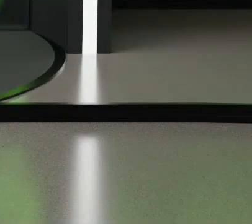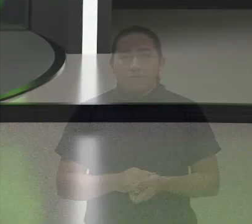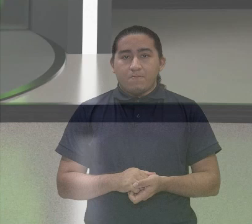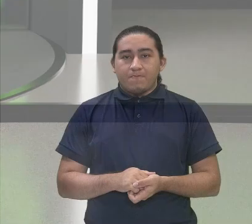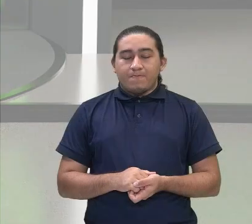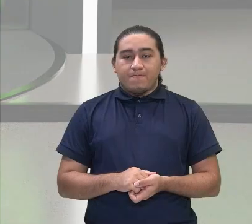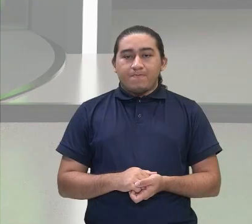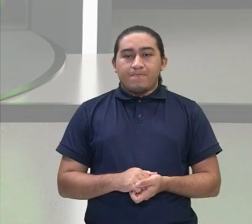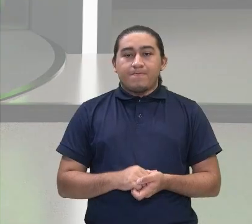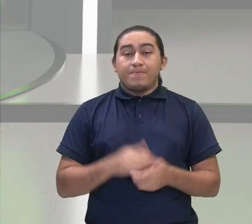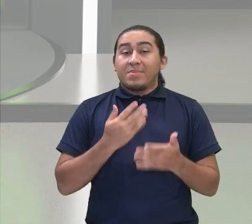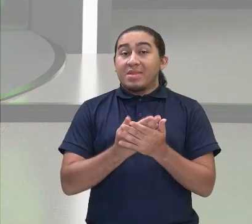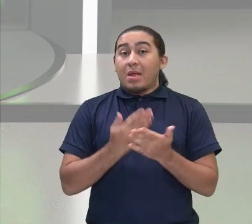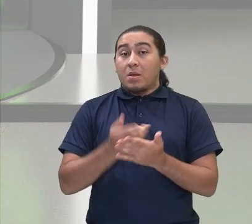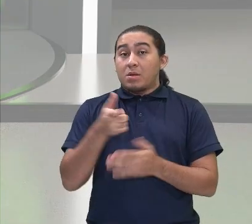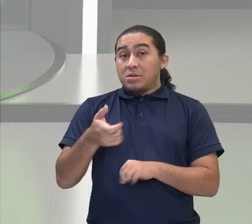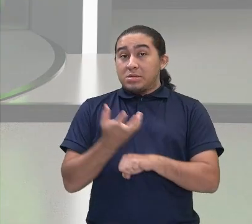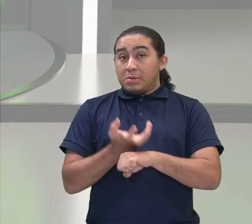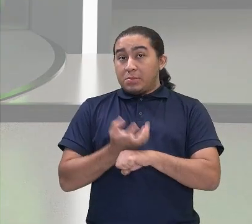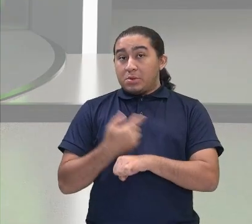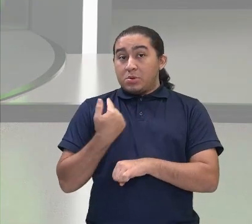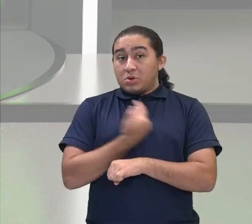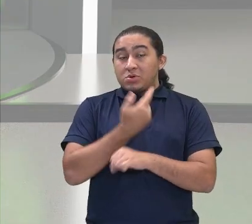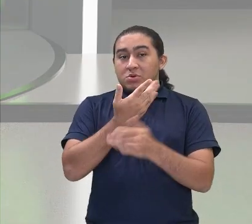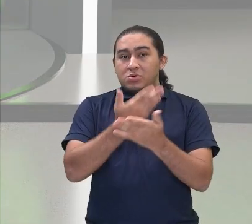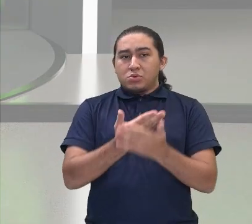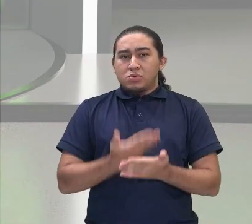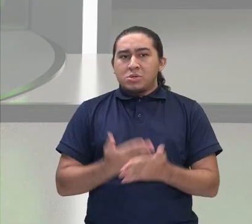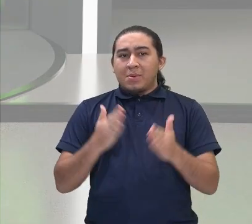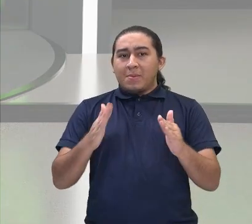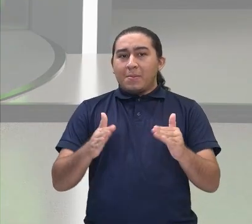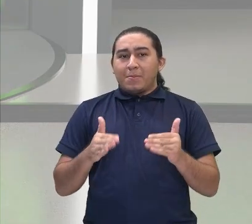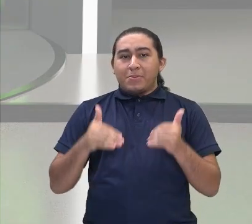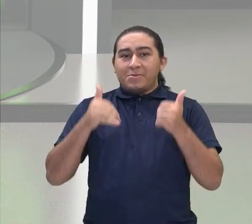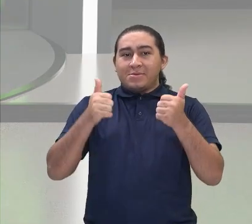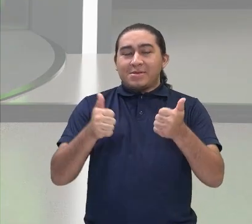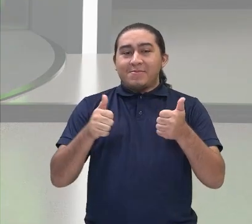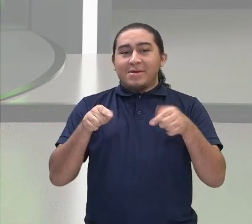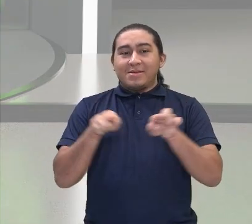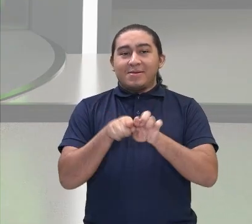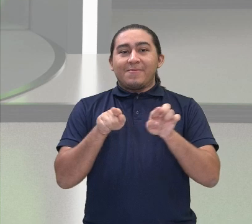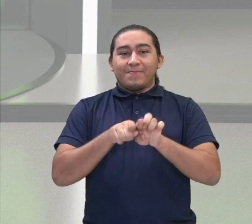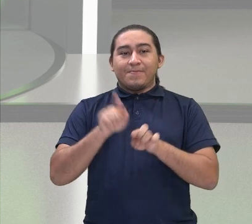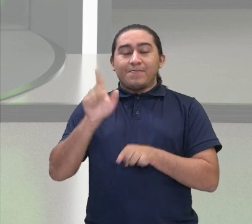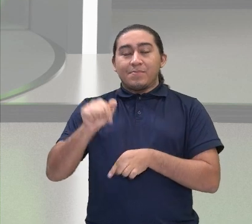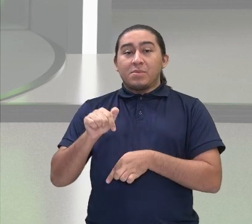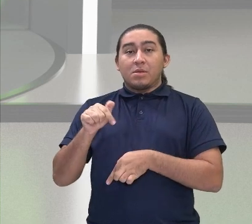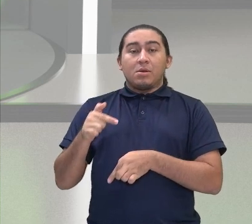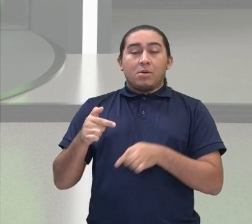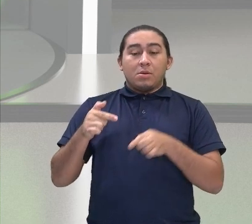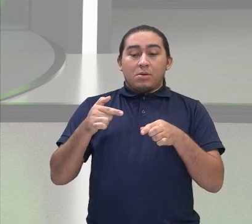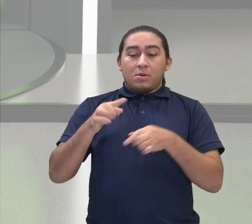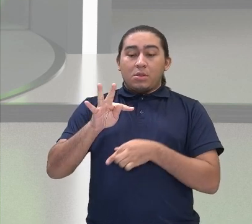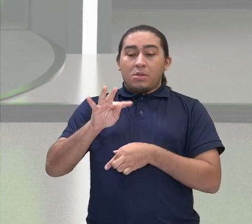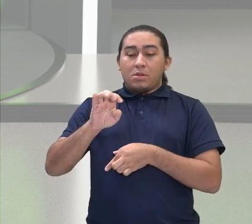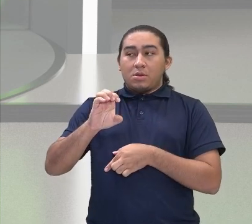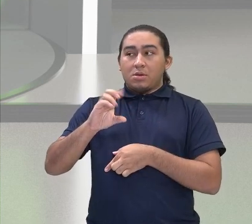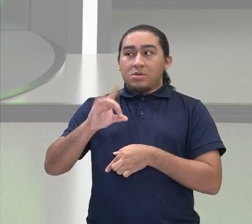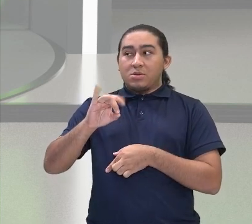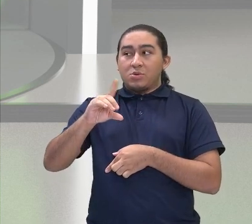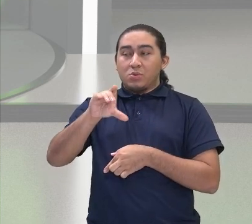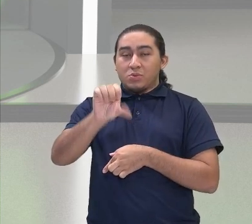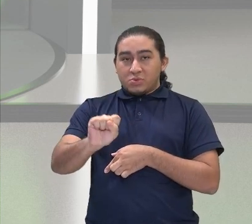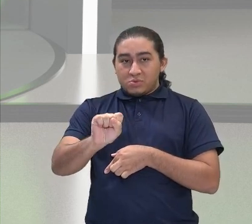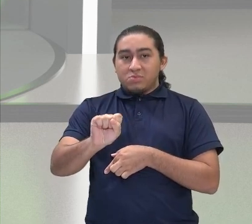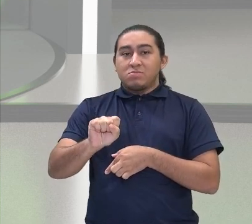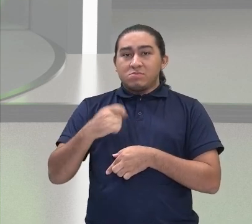E nessa aula de ciências a gente vai estudar um pouco mais sobre os tecidos. A gente já conhece um pouco mais sobre a organização do